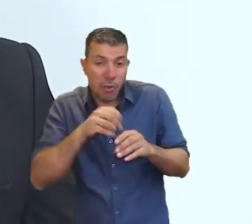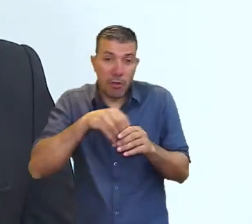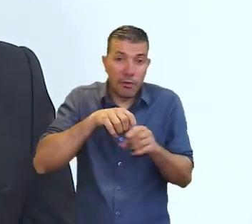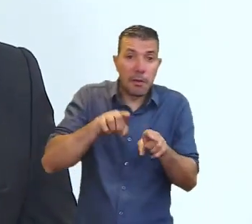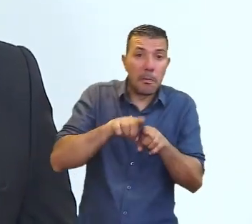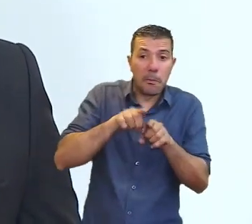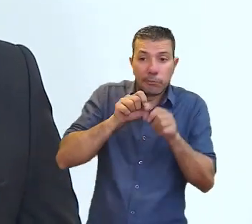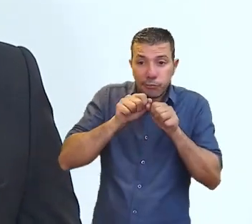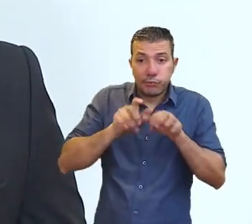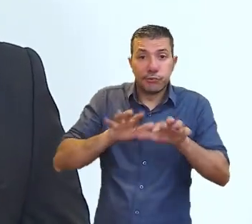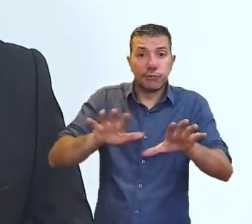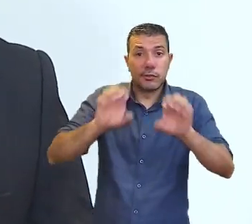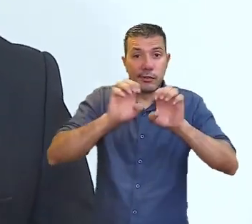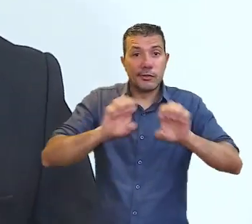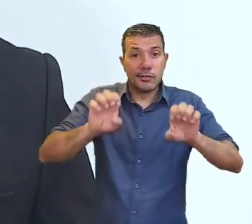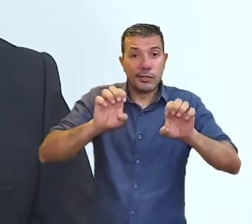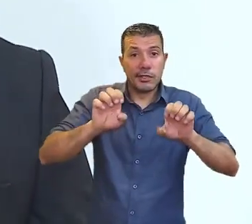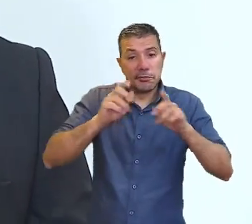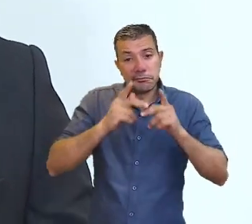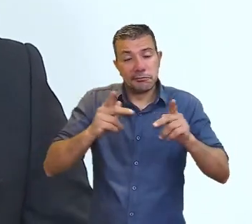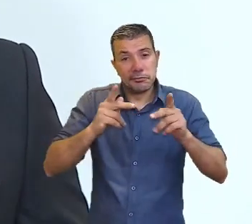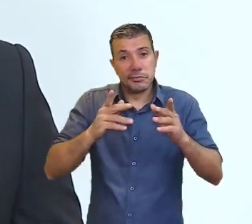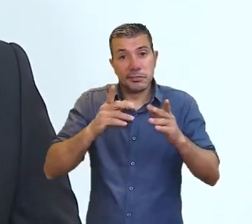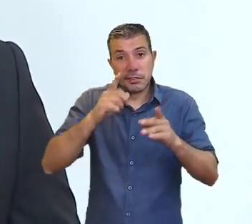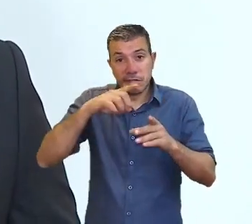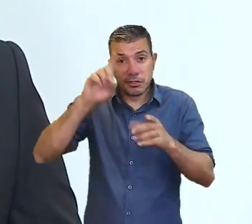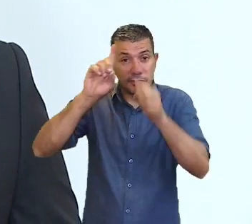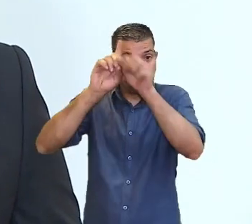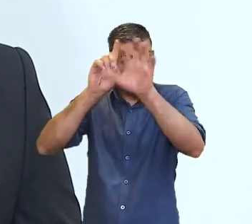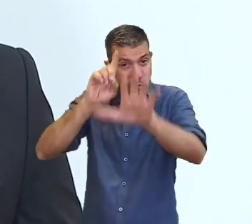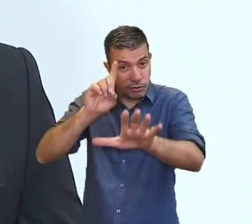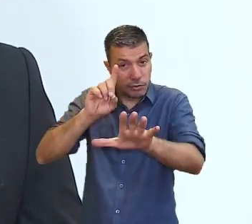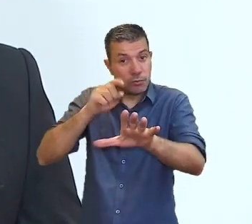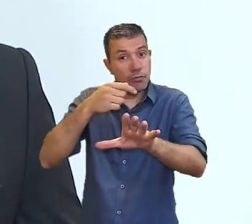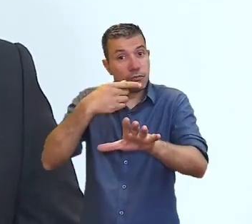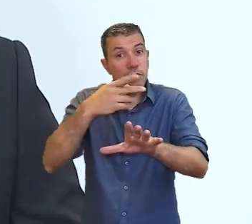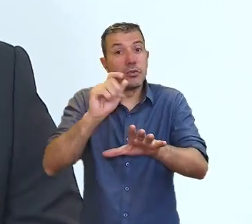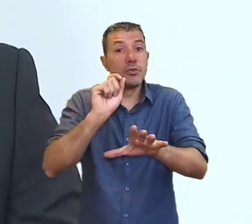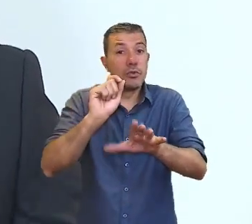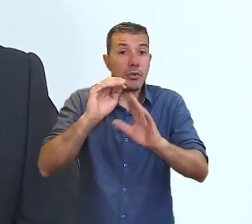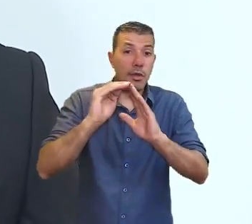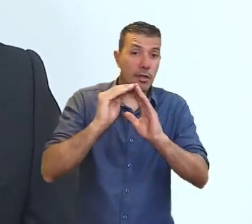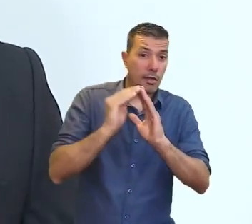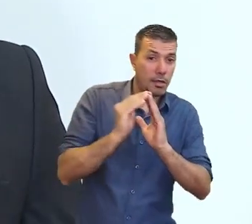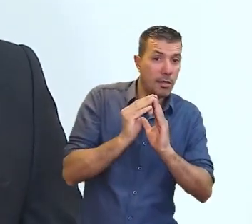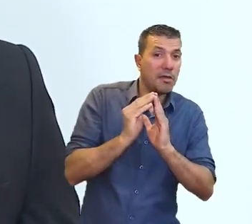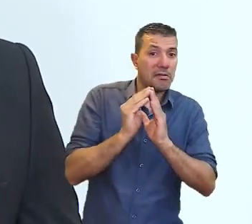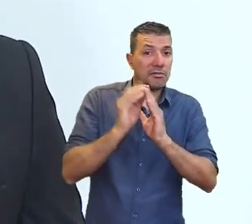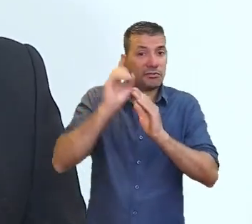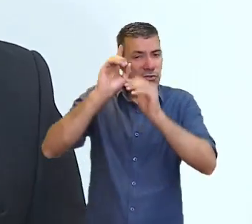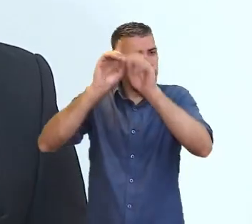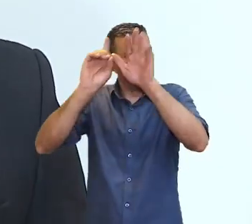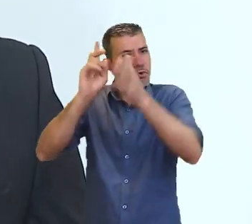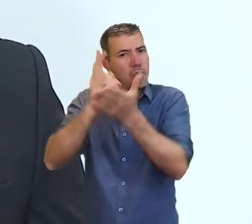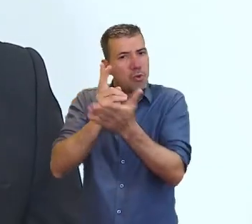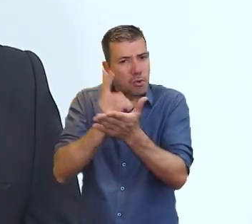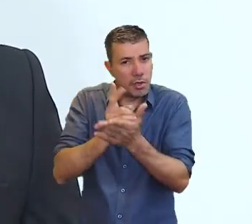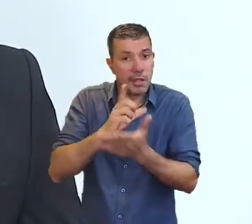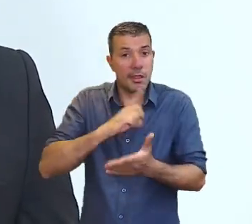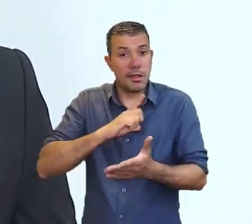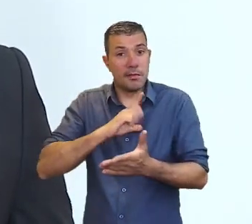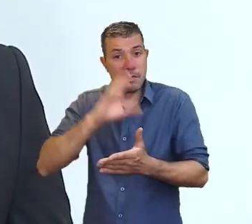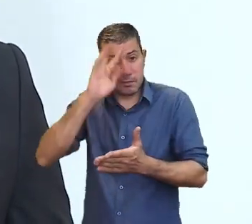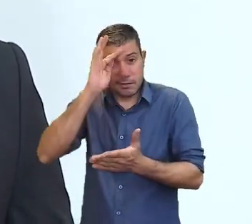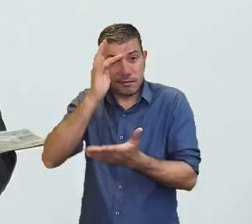ser alcançadas. Que Deus abençoe a você, a sua casa, e que Deus possa continuar abençoando também a